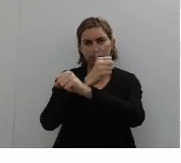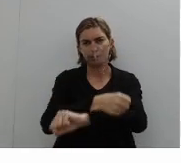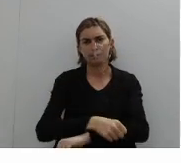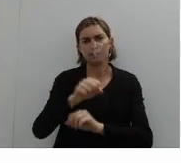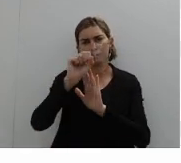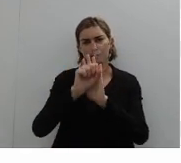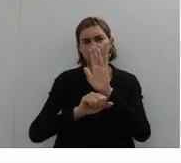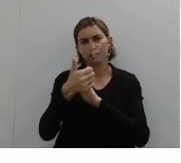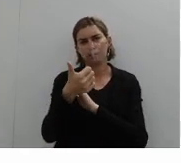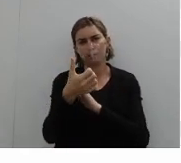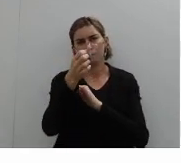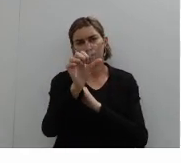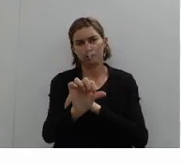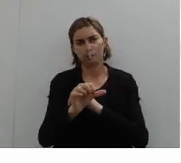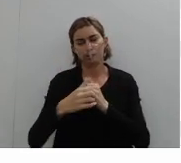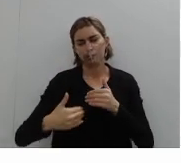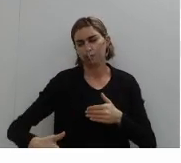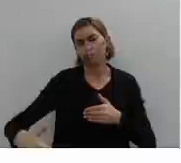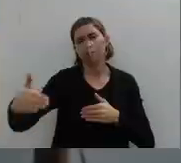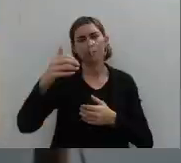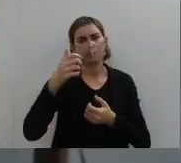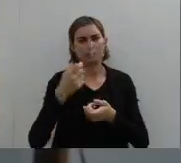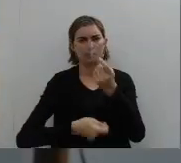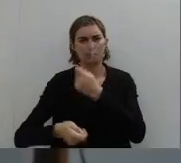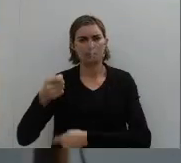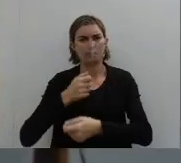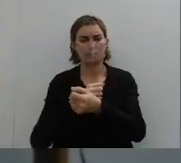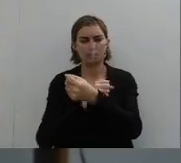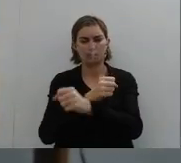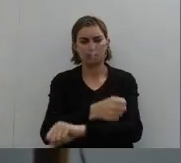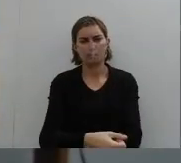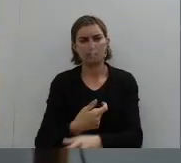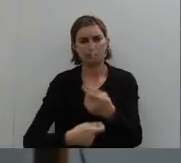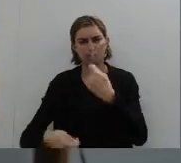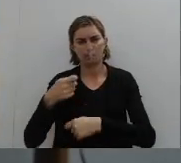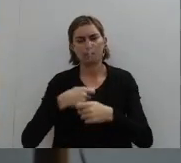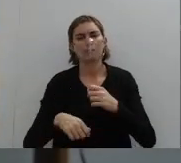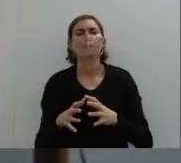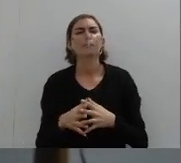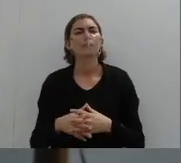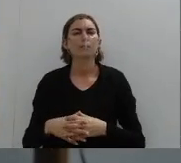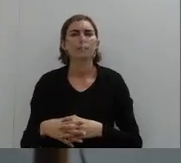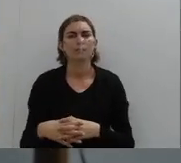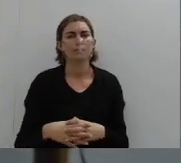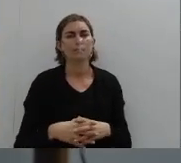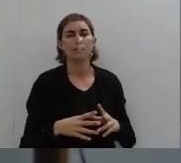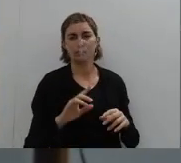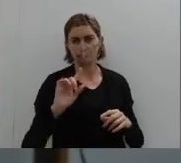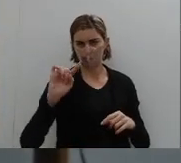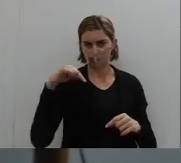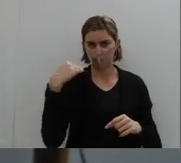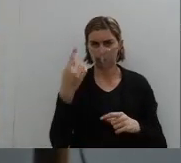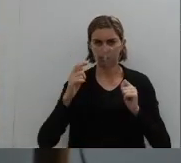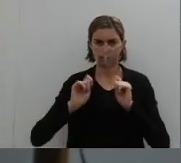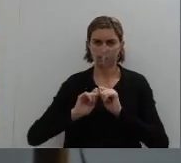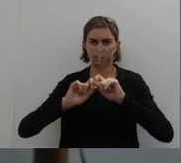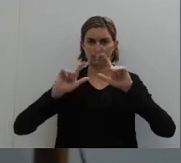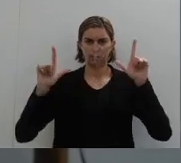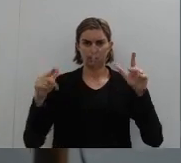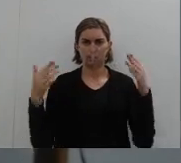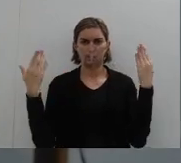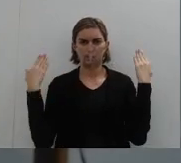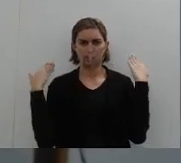século XVI em diante. Comércio de escravo em diante já vem com o século XVI. No próximo slide, eu vou falar